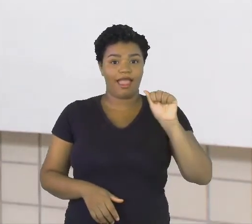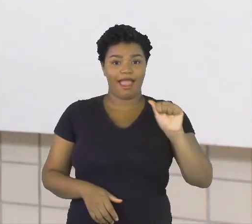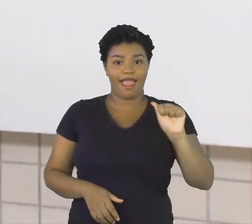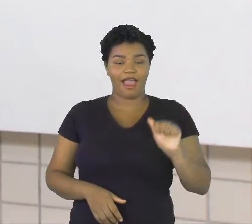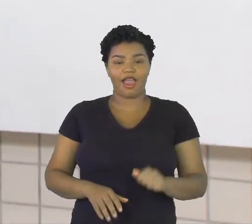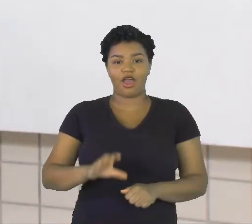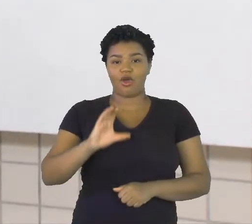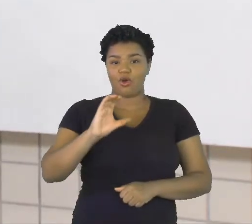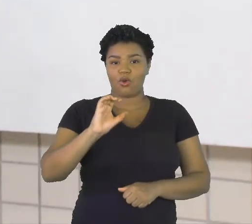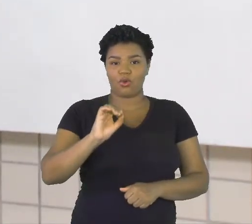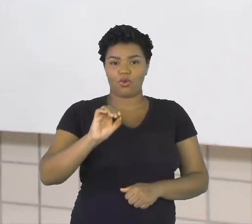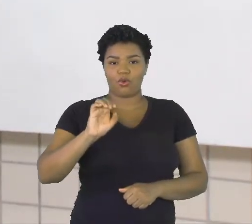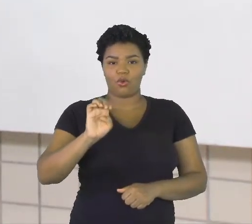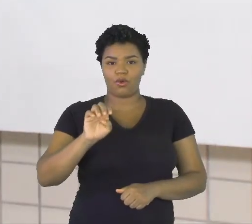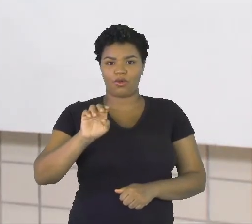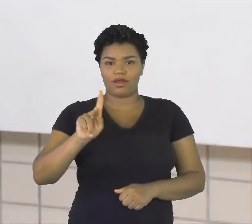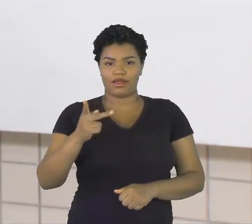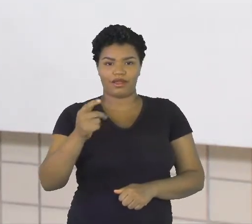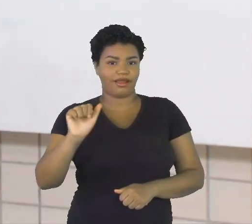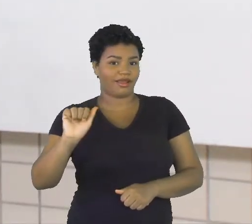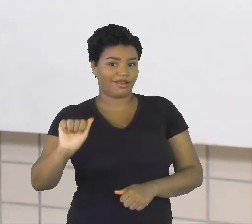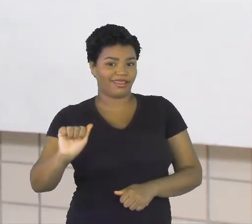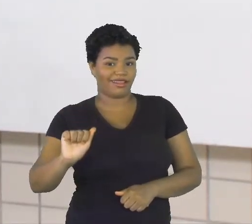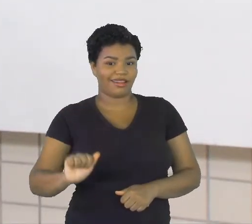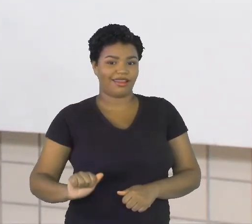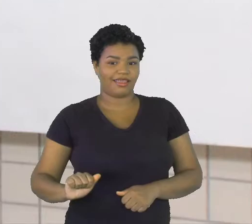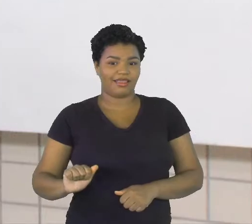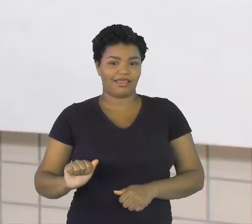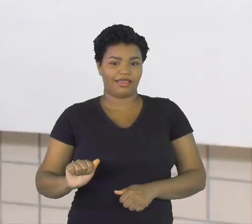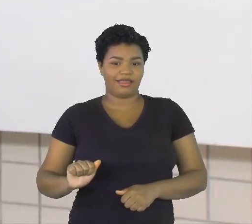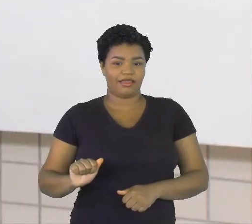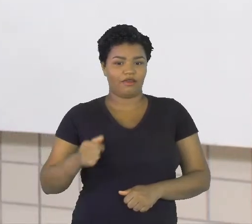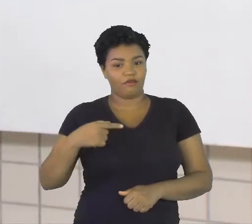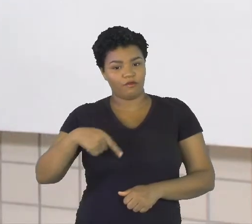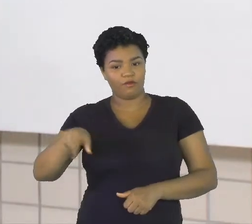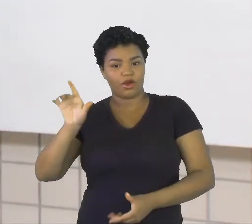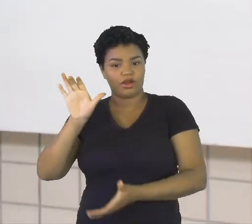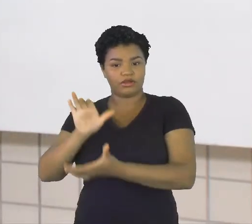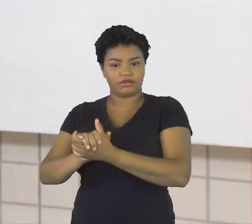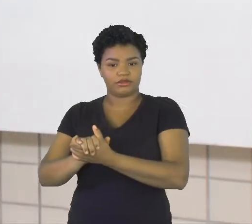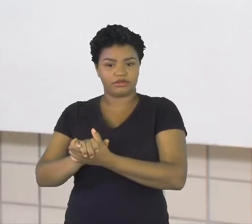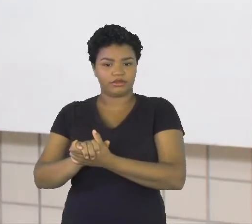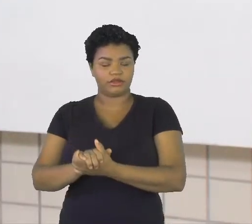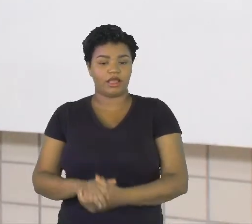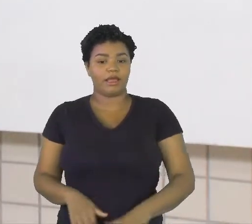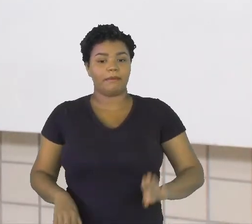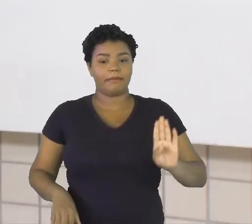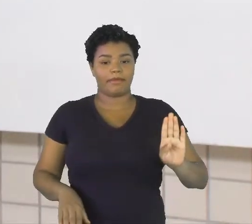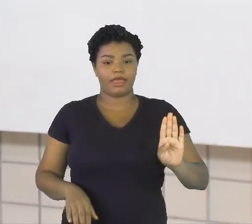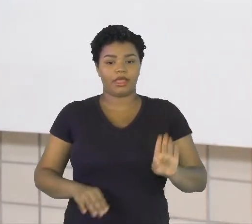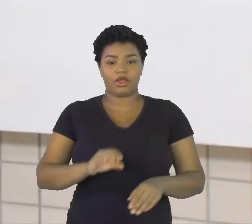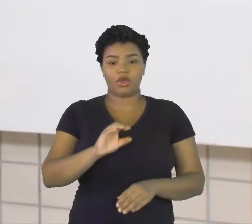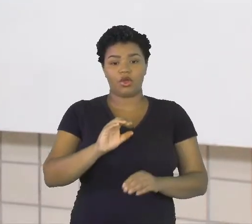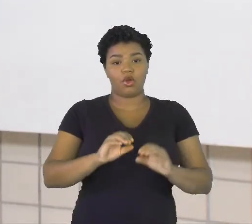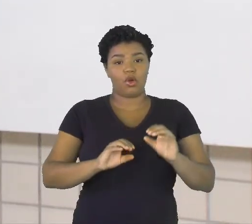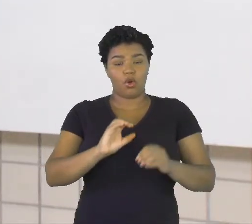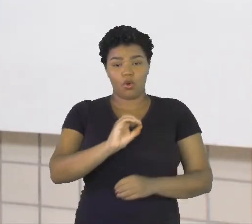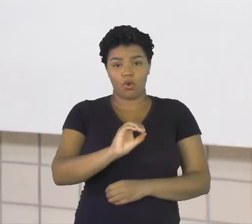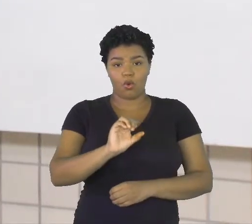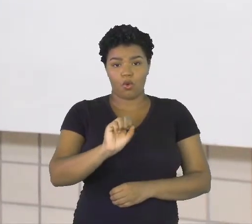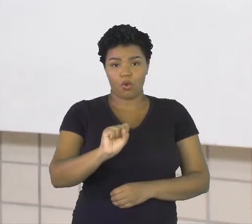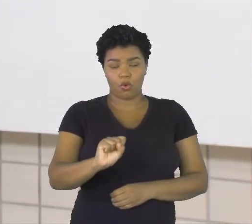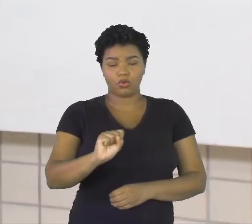ao casamento. Os casais ou casal? Os casais. Olha que a concordância,